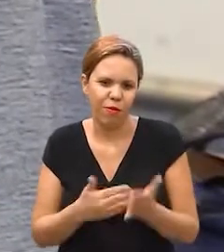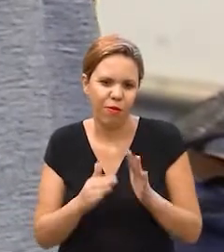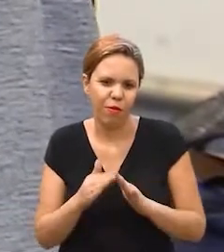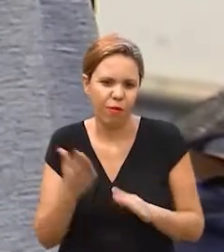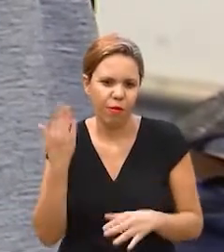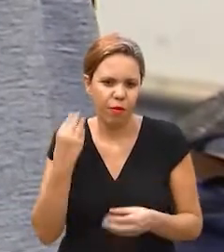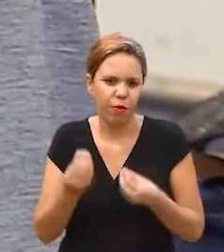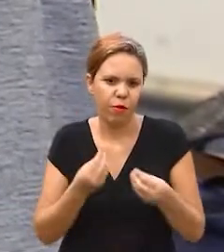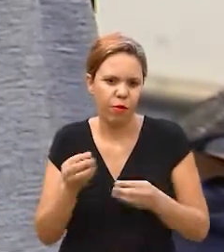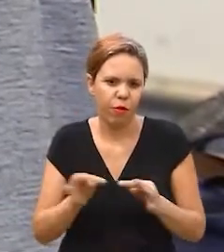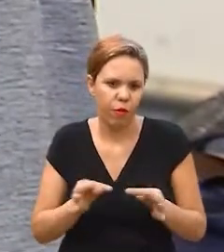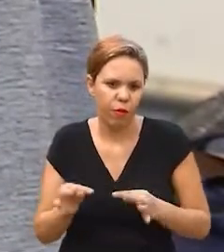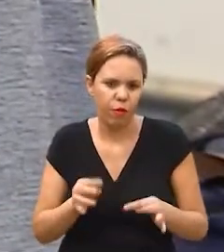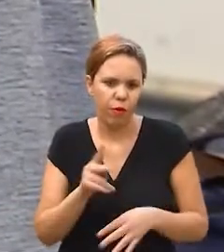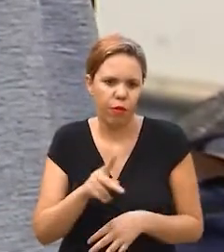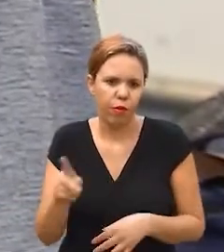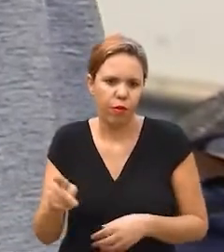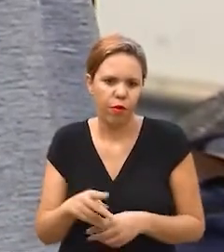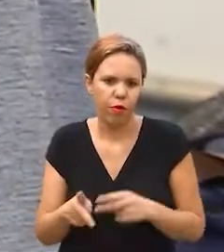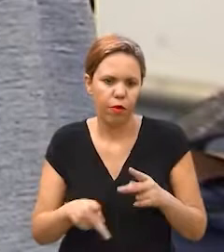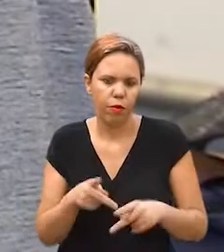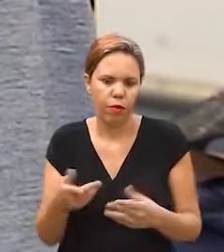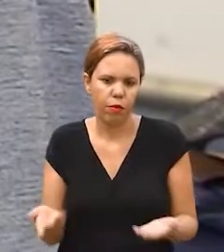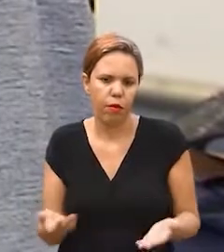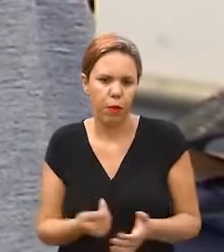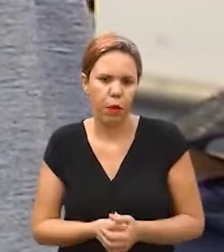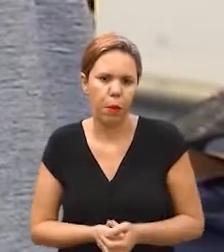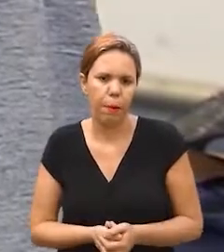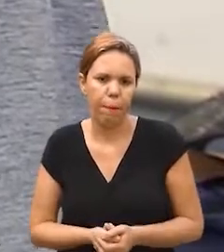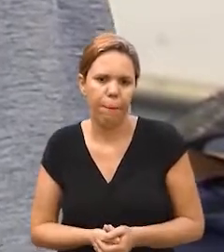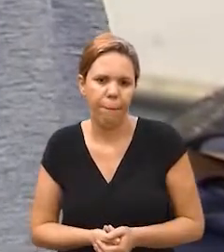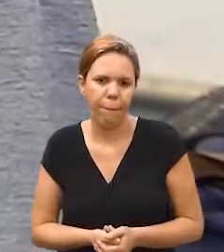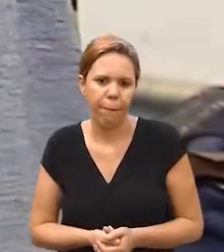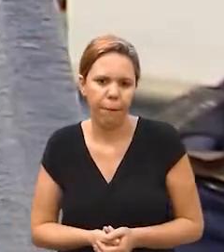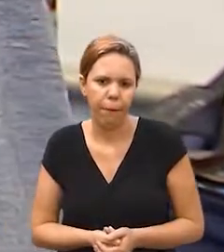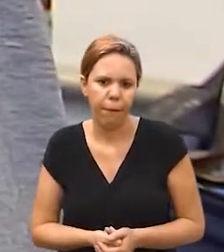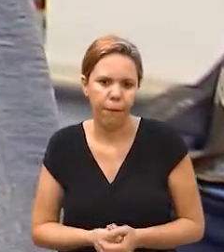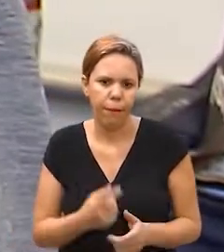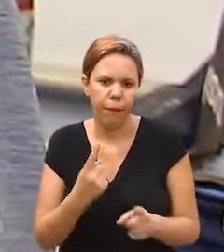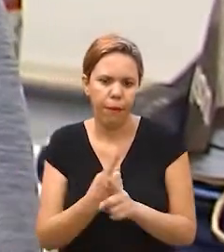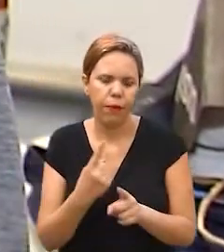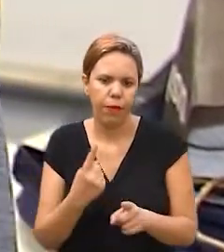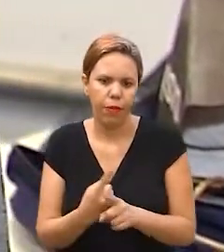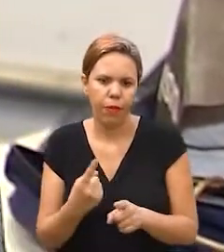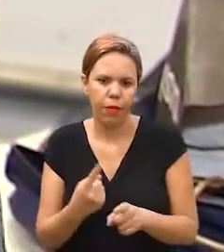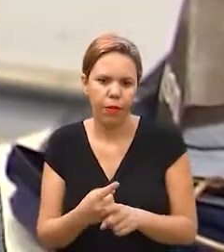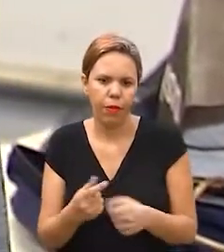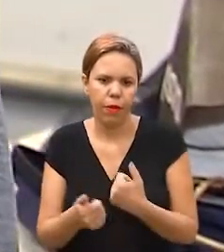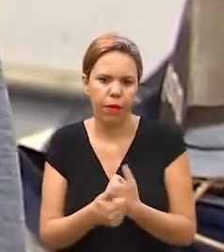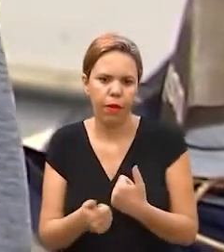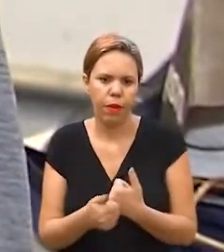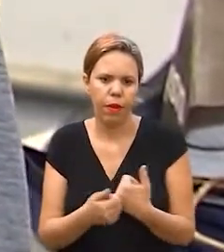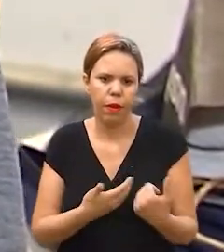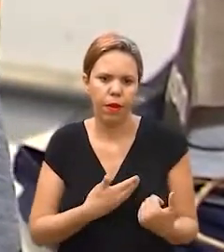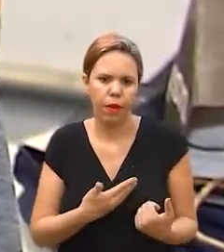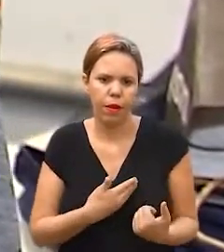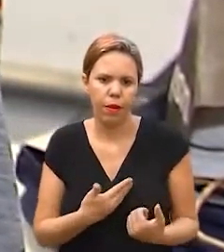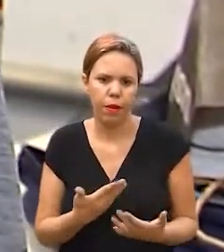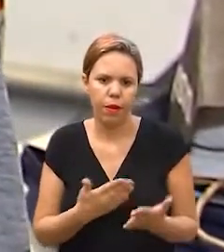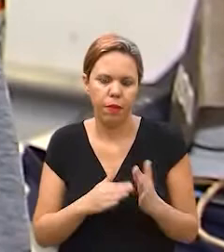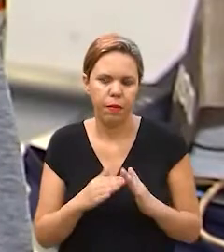gente sabe como é que trata o professor, as pessoas, né? Que a gente encontra tudo na frente da gente, os colegas de